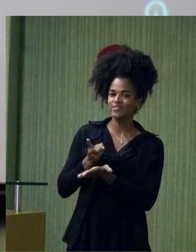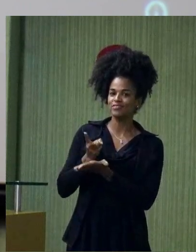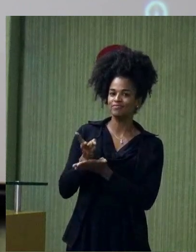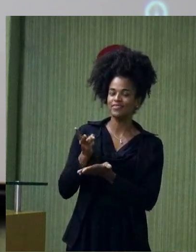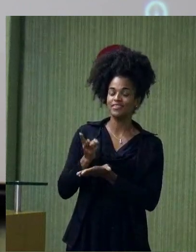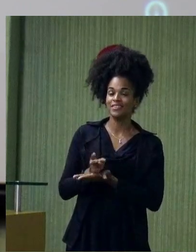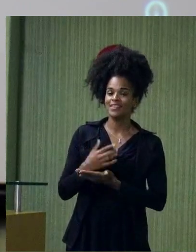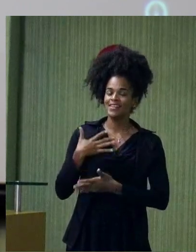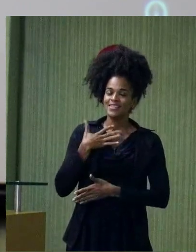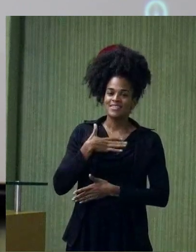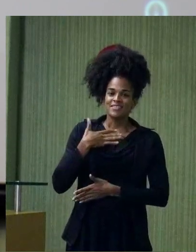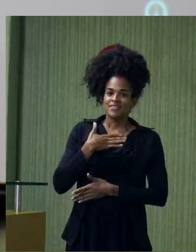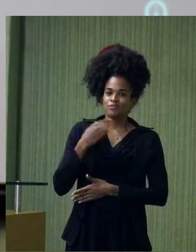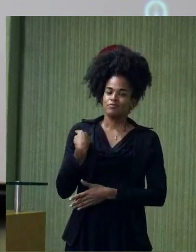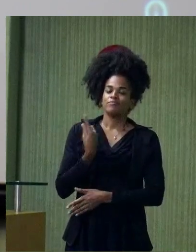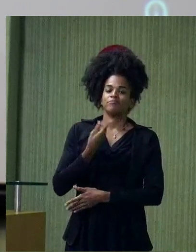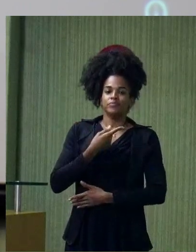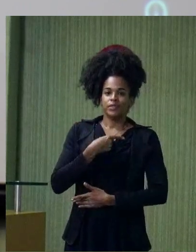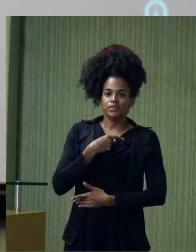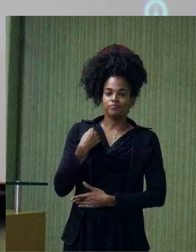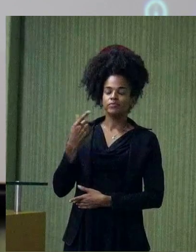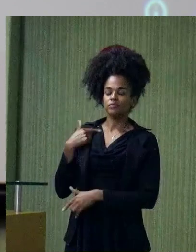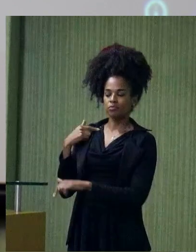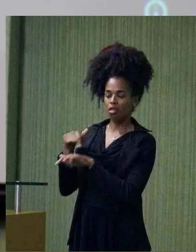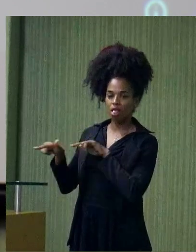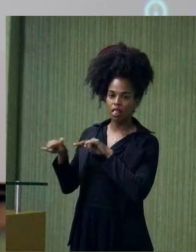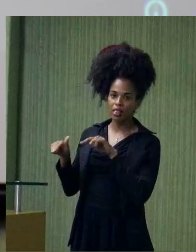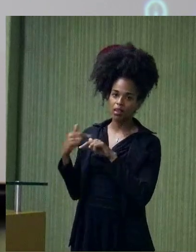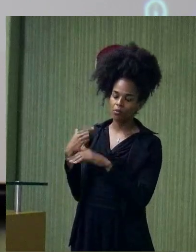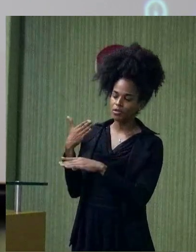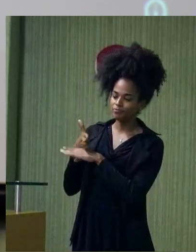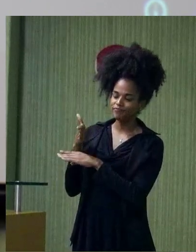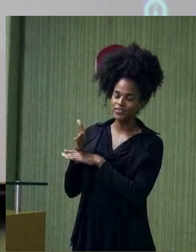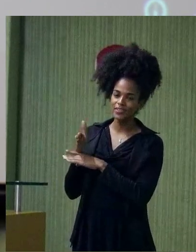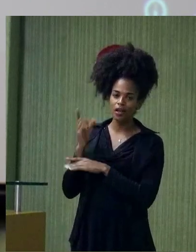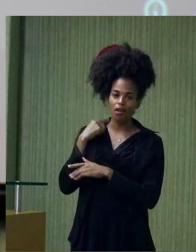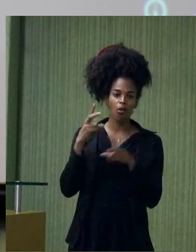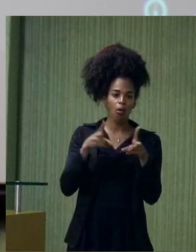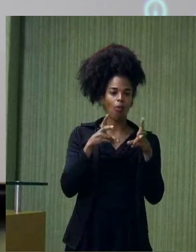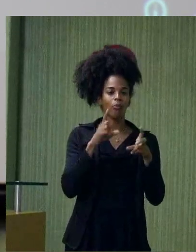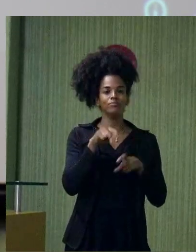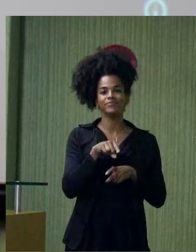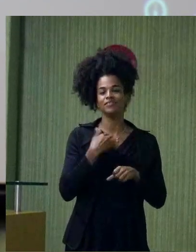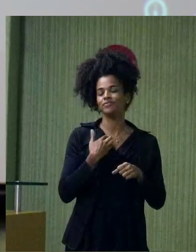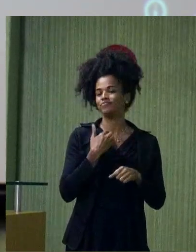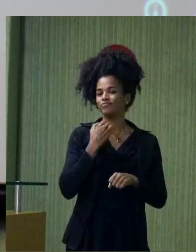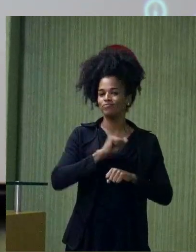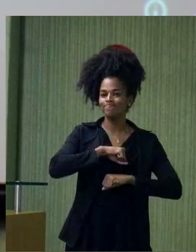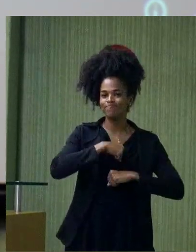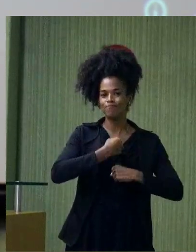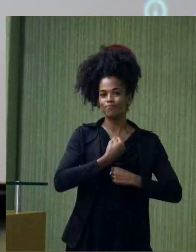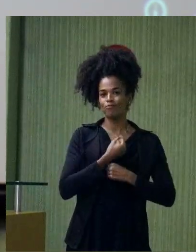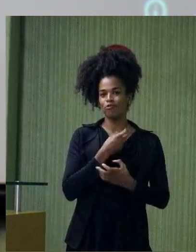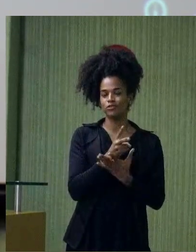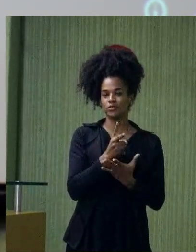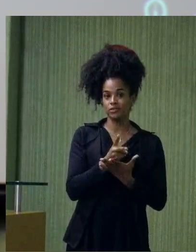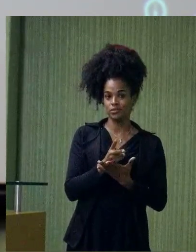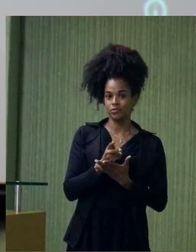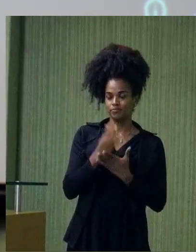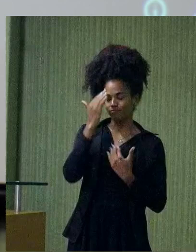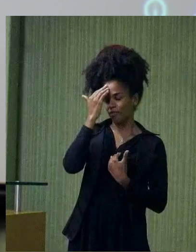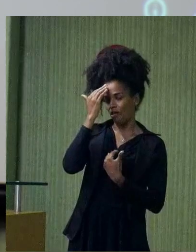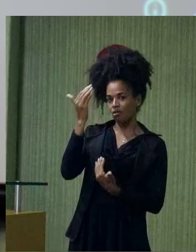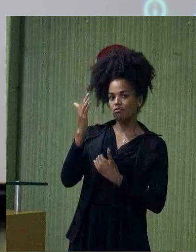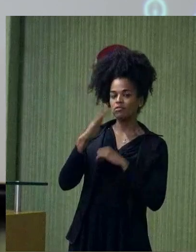até paraa gente que atua diretamente da educação vê você sempre tão ativa então agradecer a você pelo convite pela iniciativa